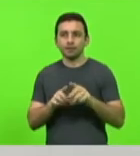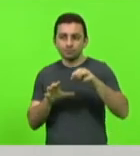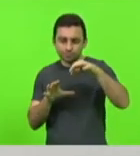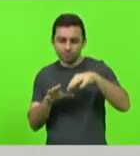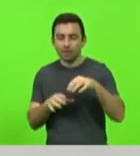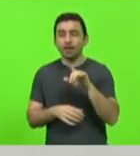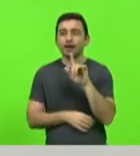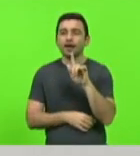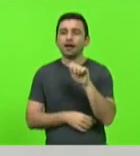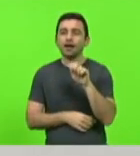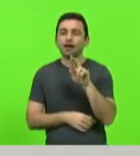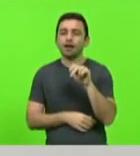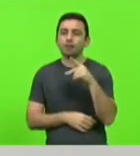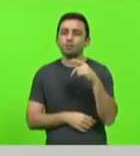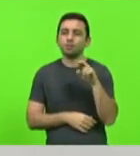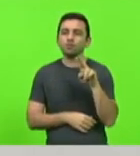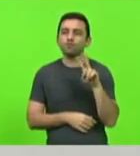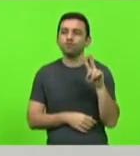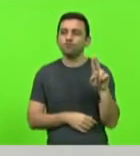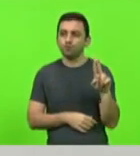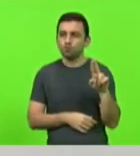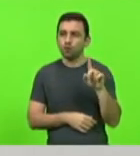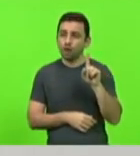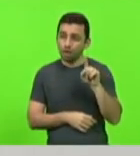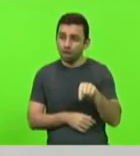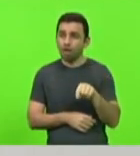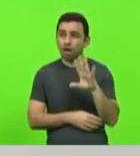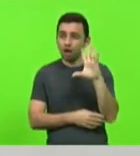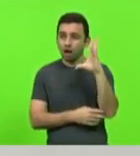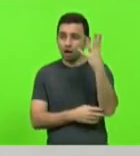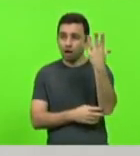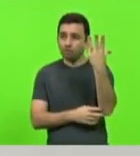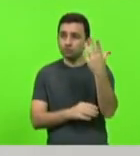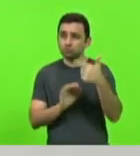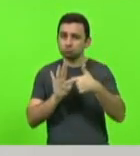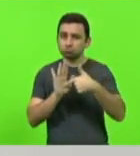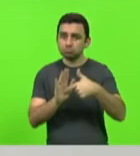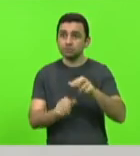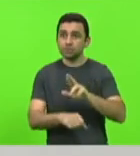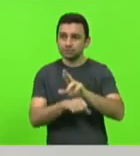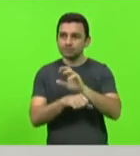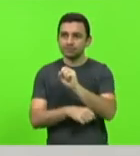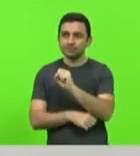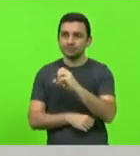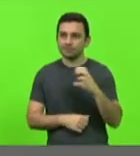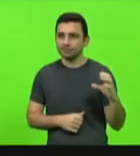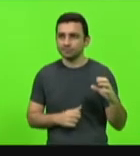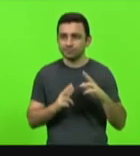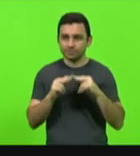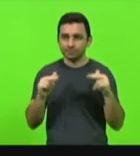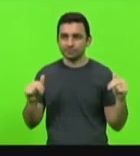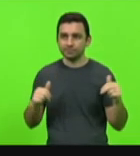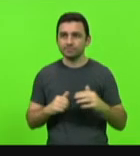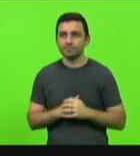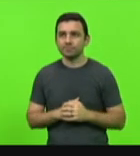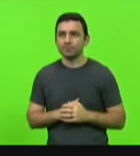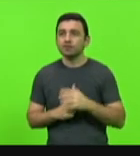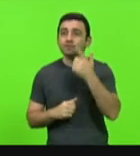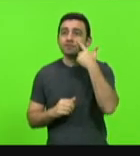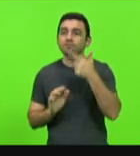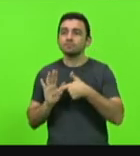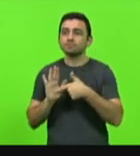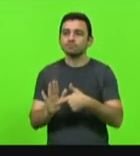garapuvu. Garapuvu é a árvore símbolo de Florianópolis. Aí está um espécime no Rio Cerro